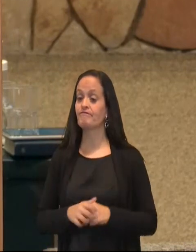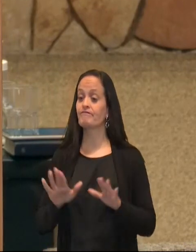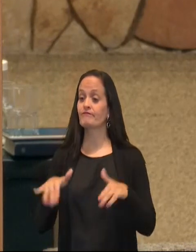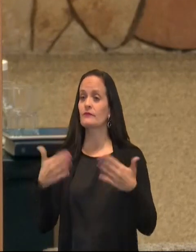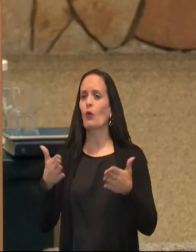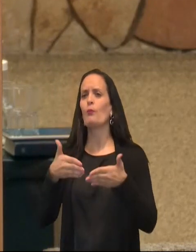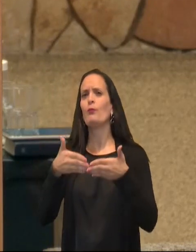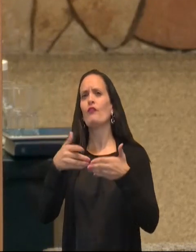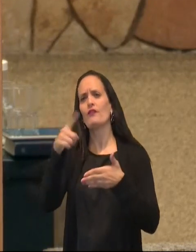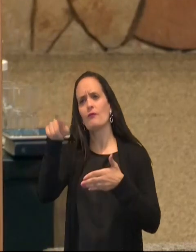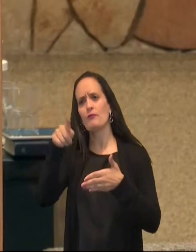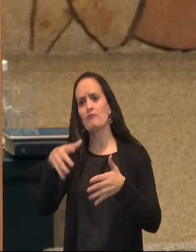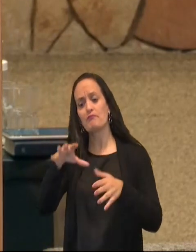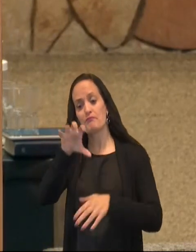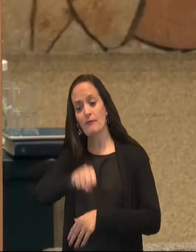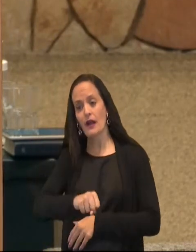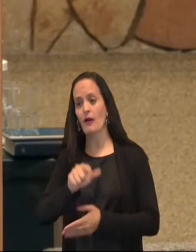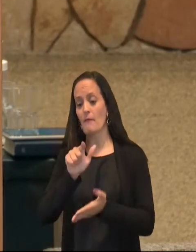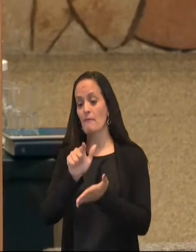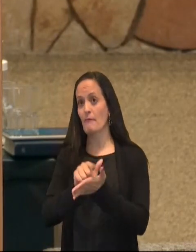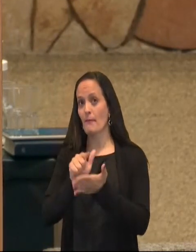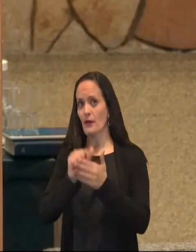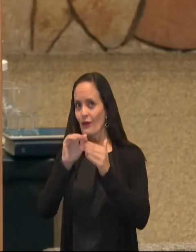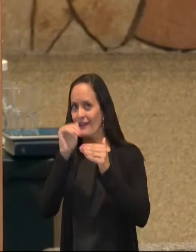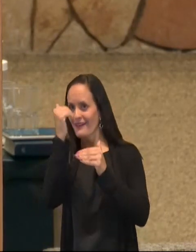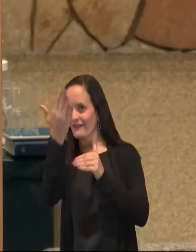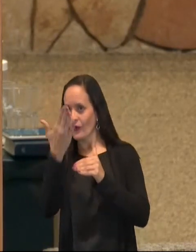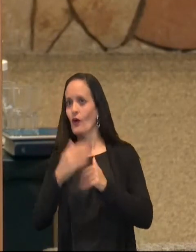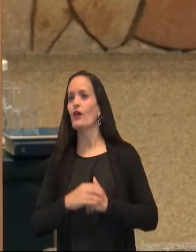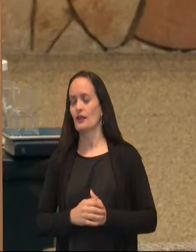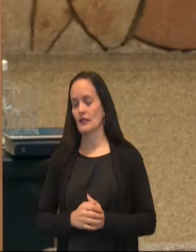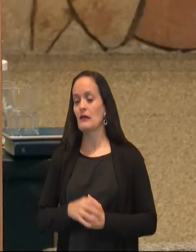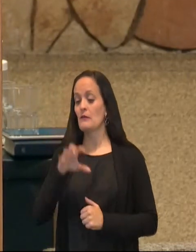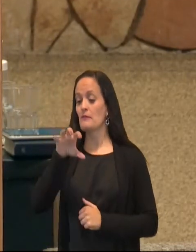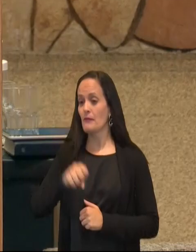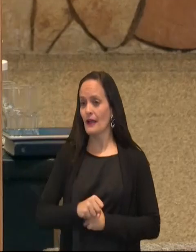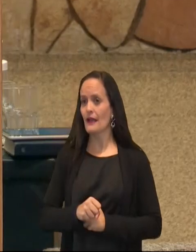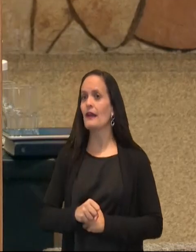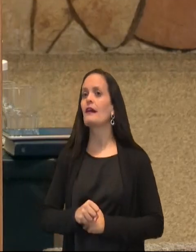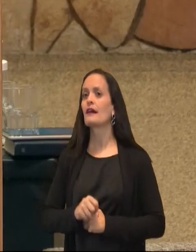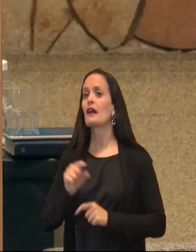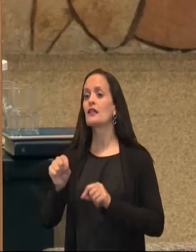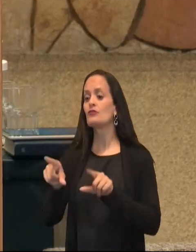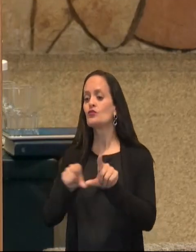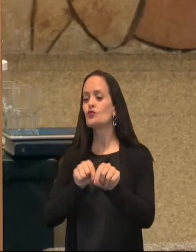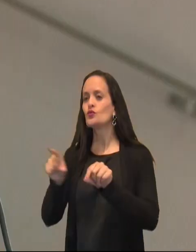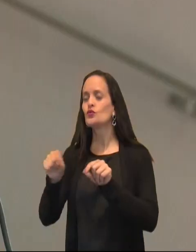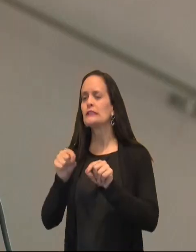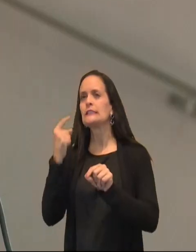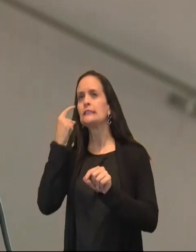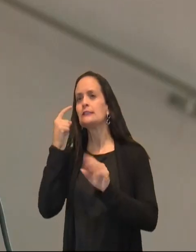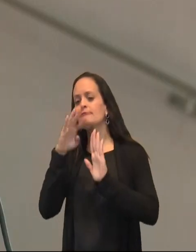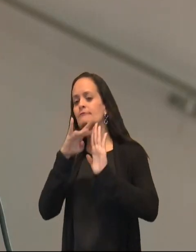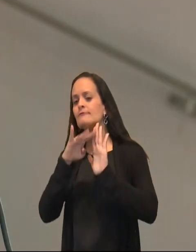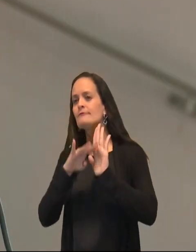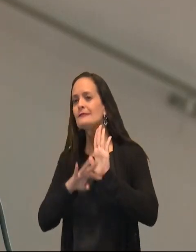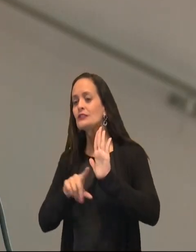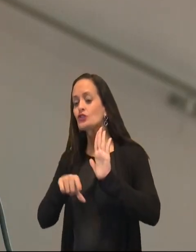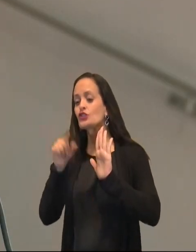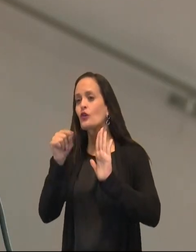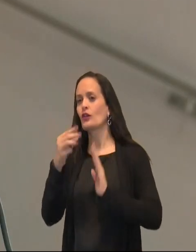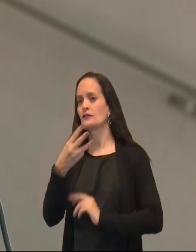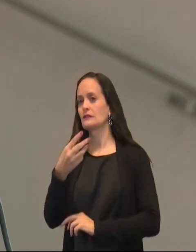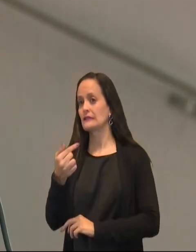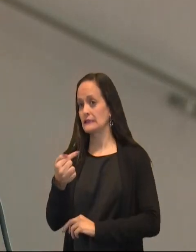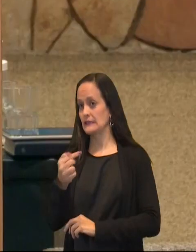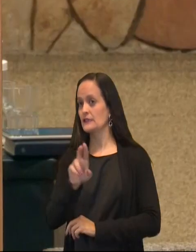pegue o folheto que está ali na saída, na recepção, já faça a seleção, já chegue aqui na próxima semana com os